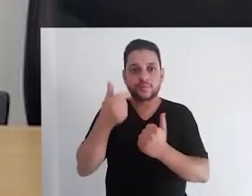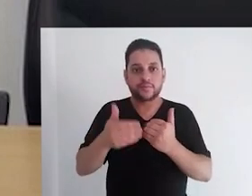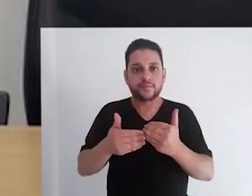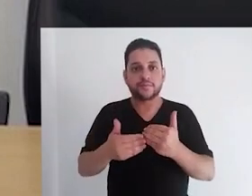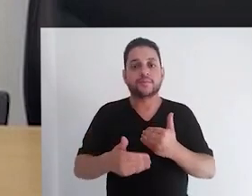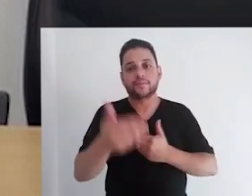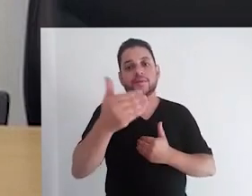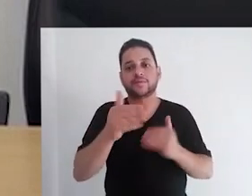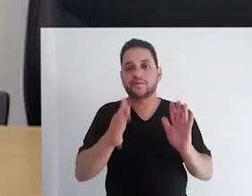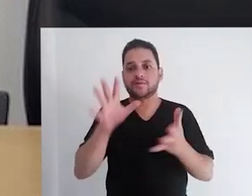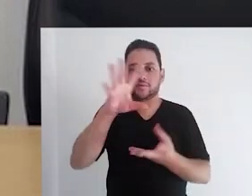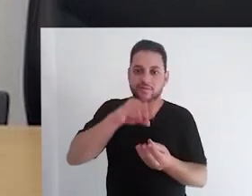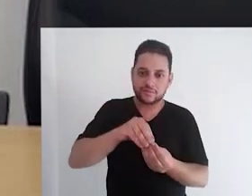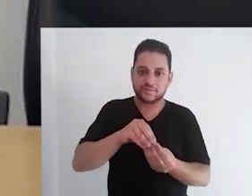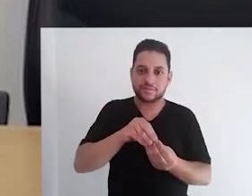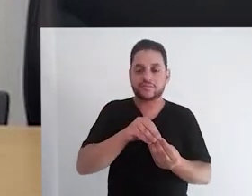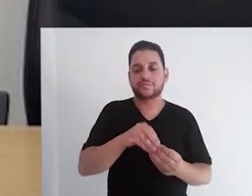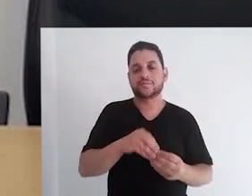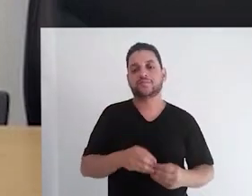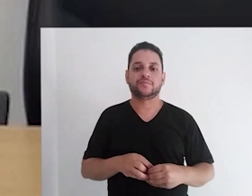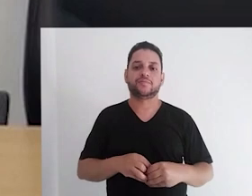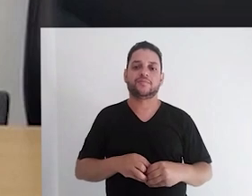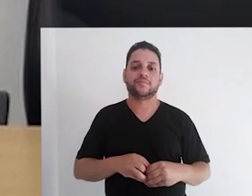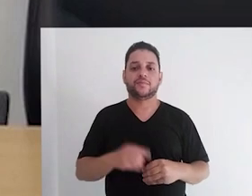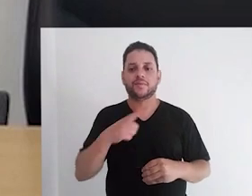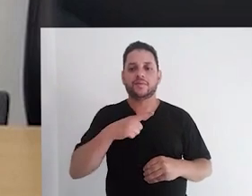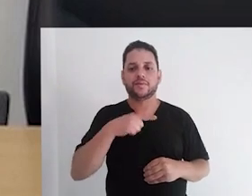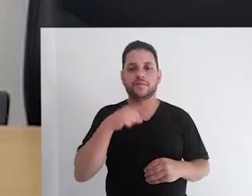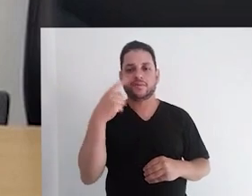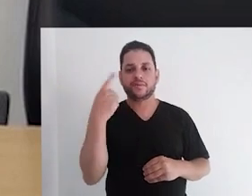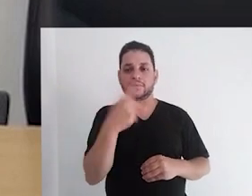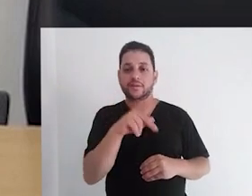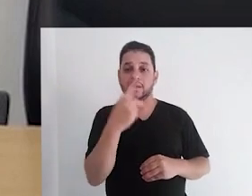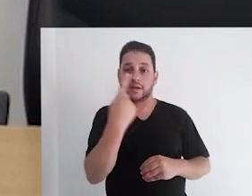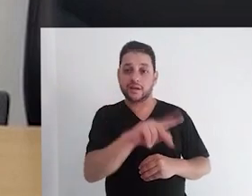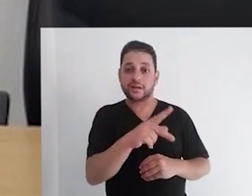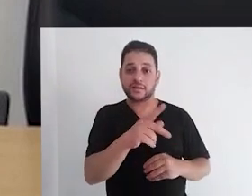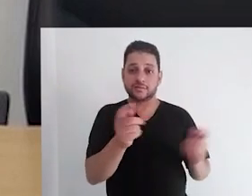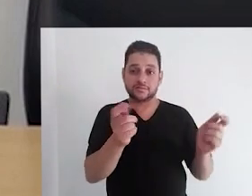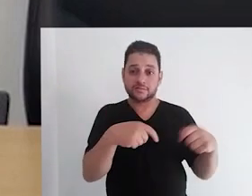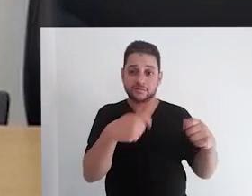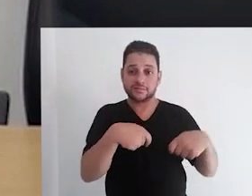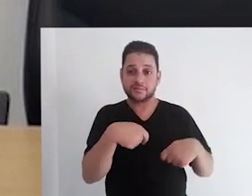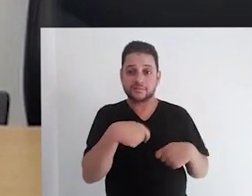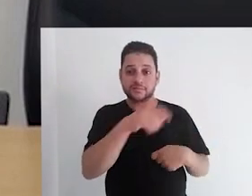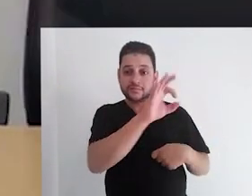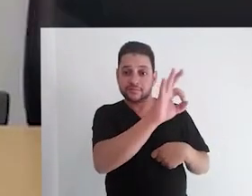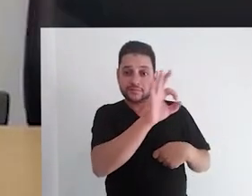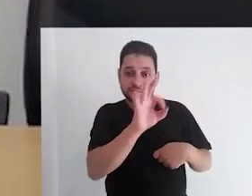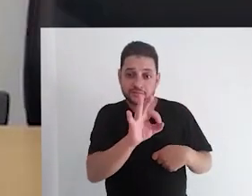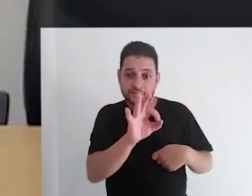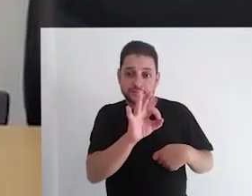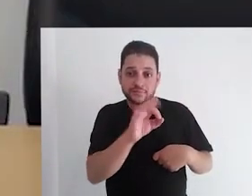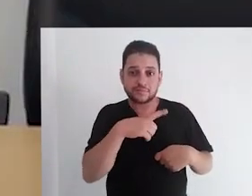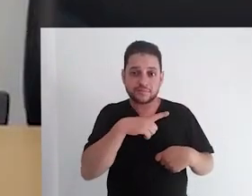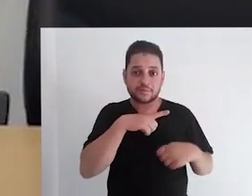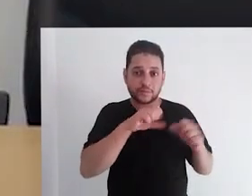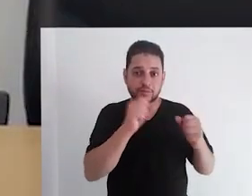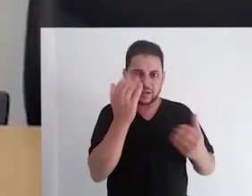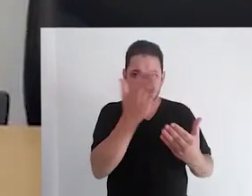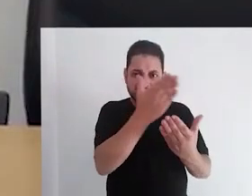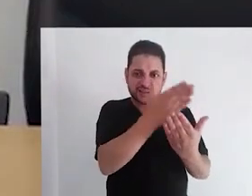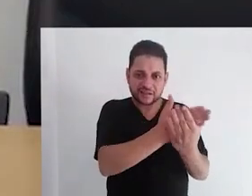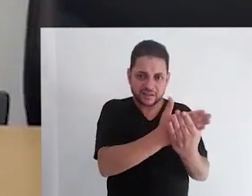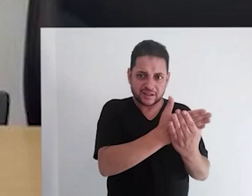conclusão, eles têm hipóteses taxativas de funcionamento, eles não podem receber processos